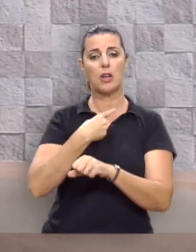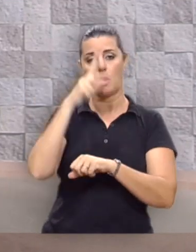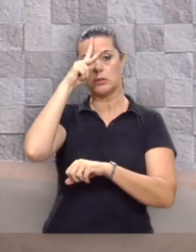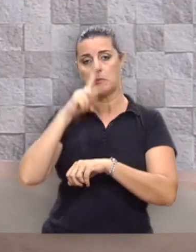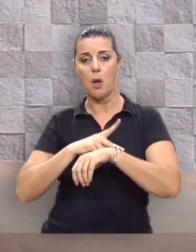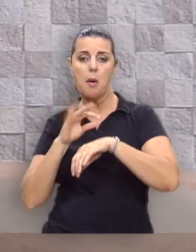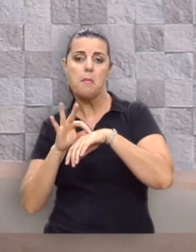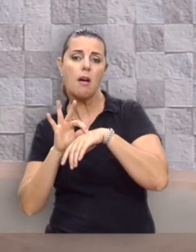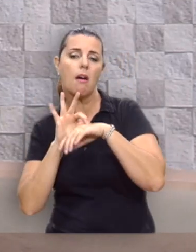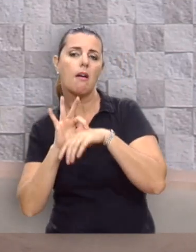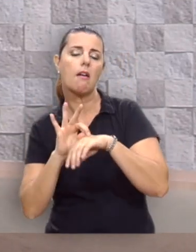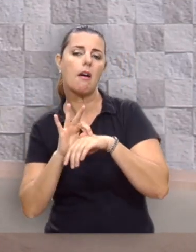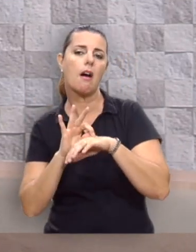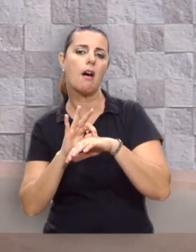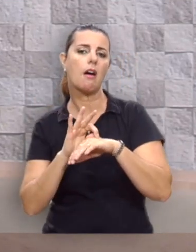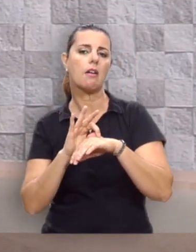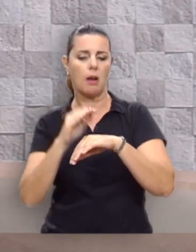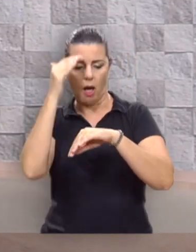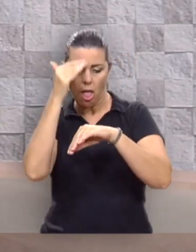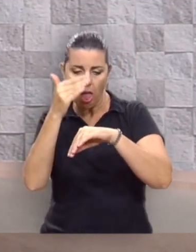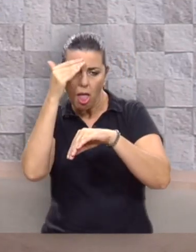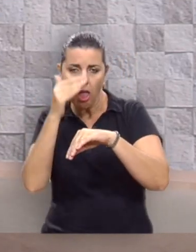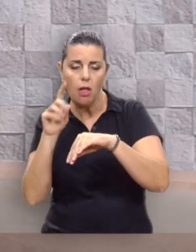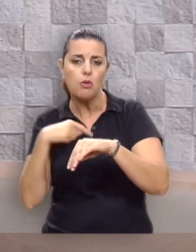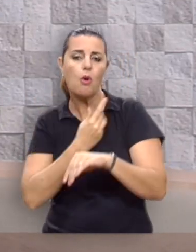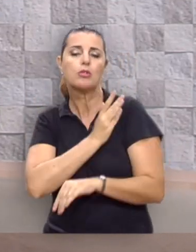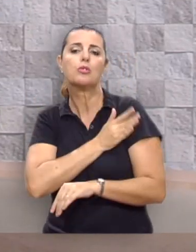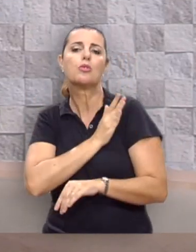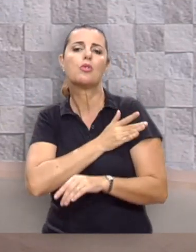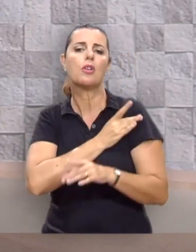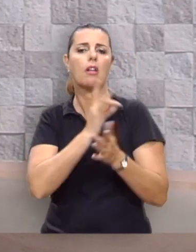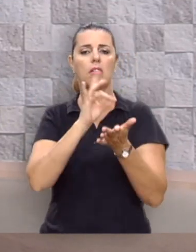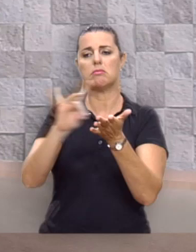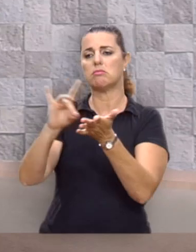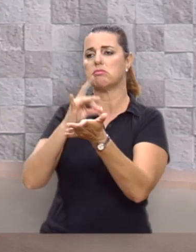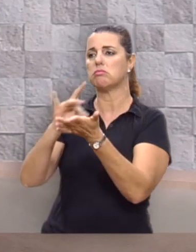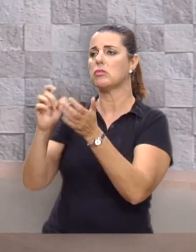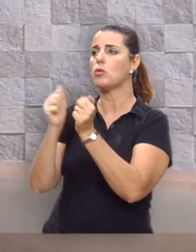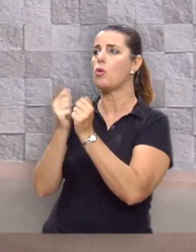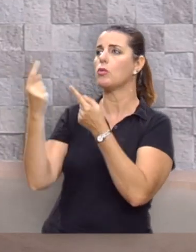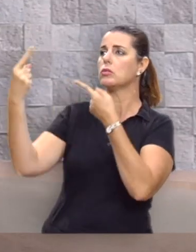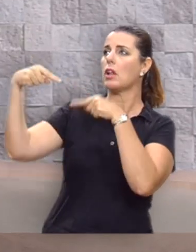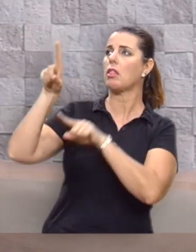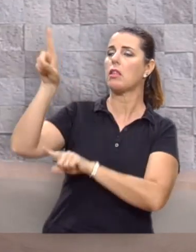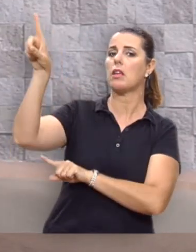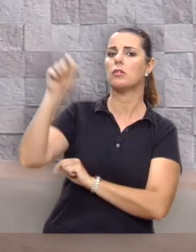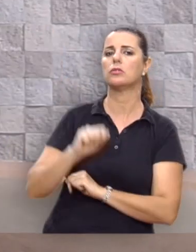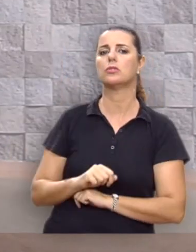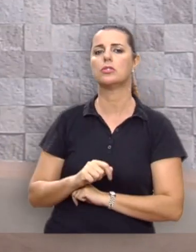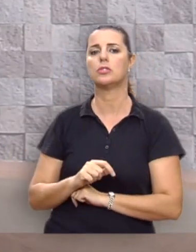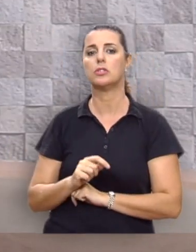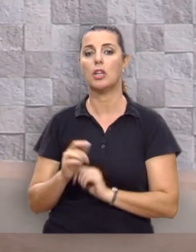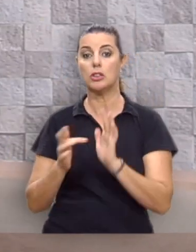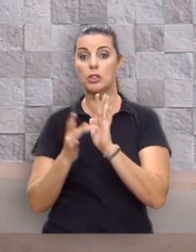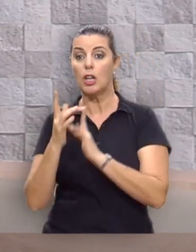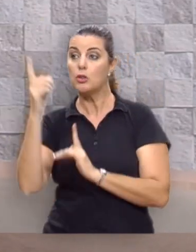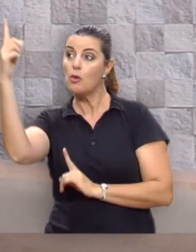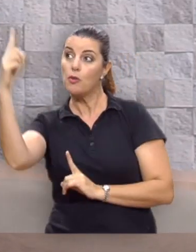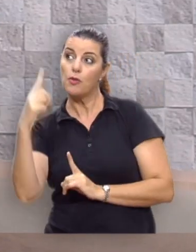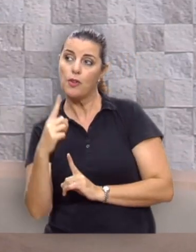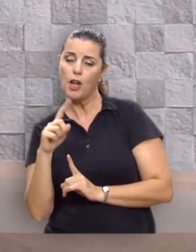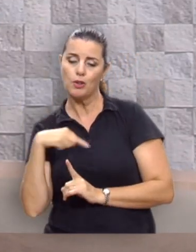carne, toda a inclinação do nosso coração, inimizade contra Deus. Ele veio até nós quando nós